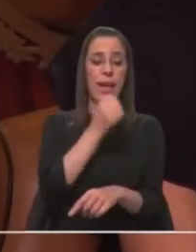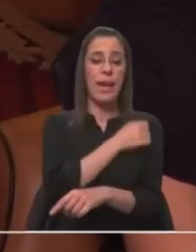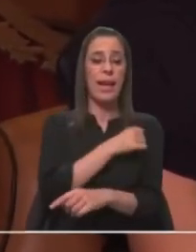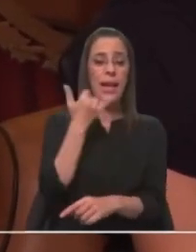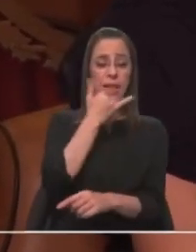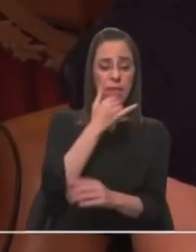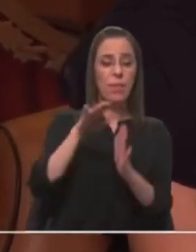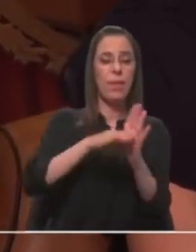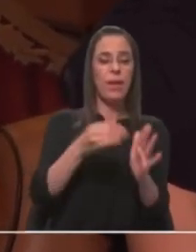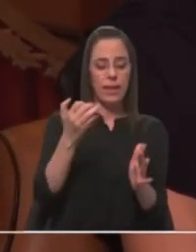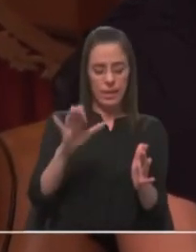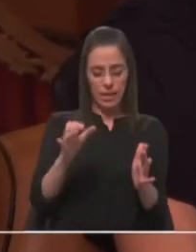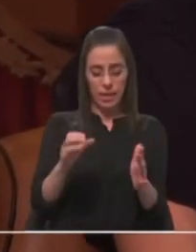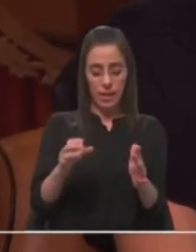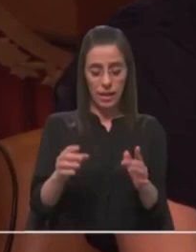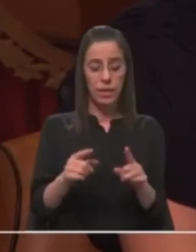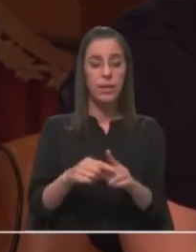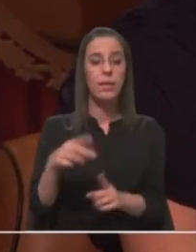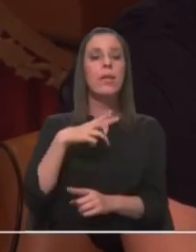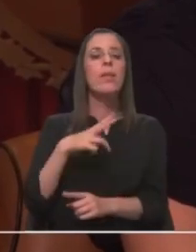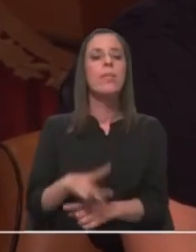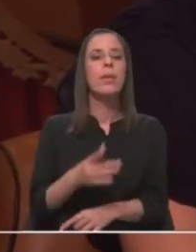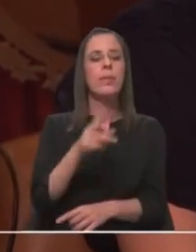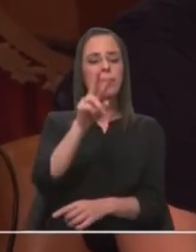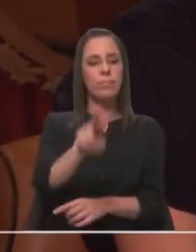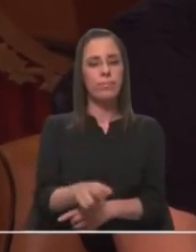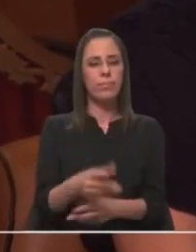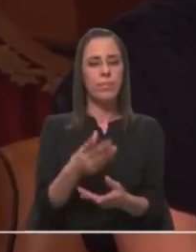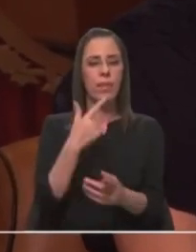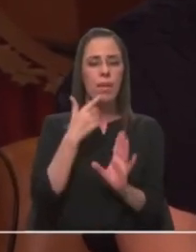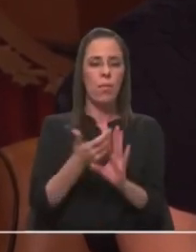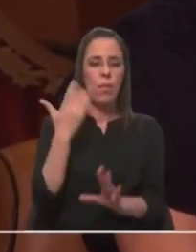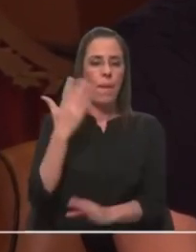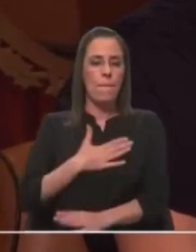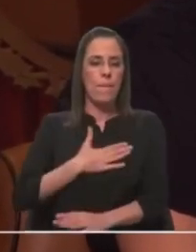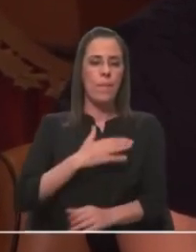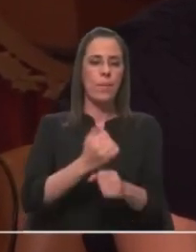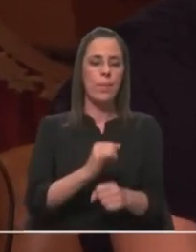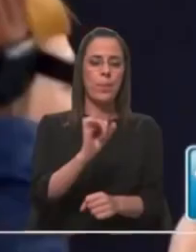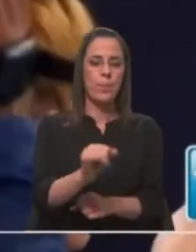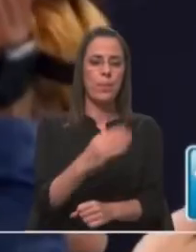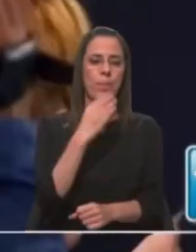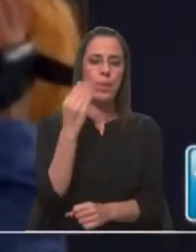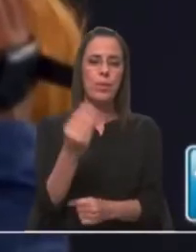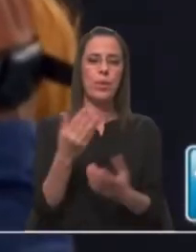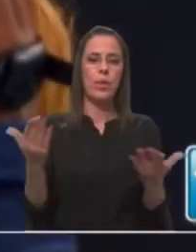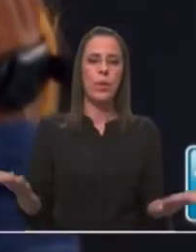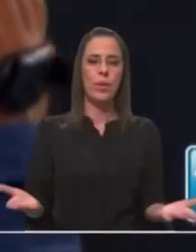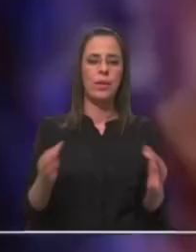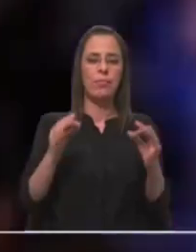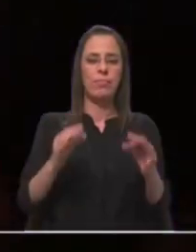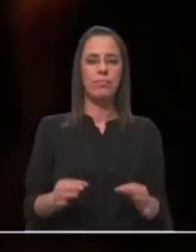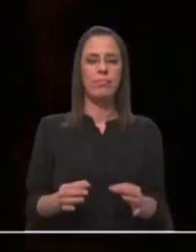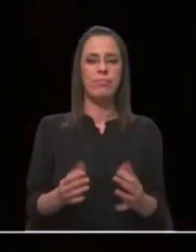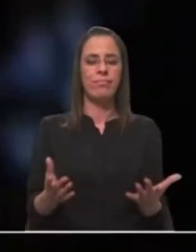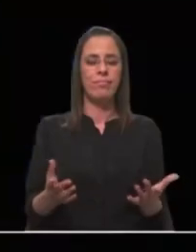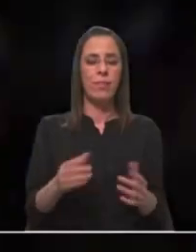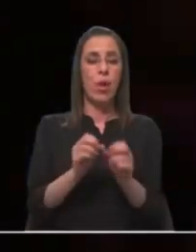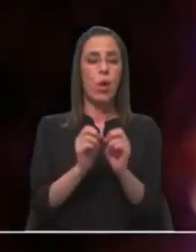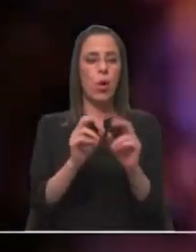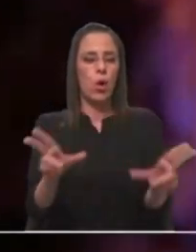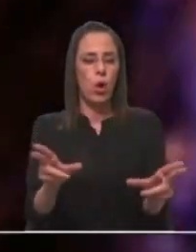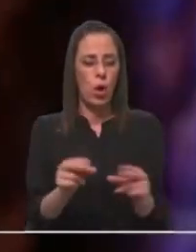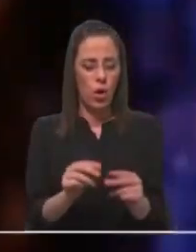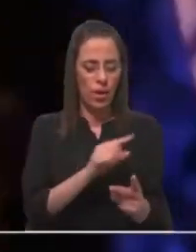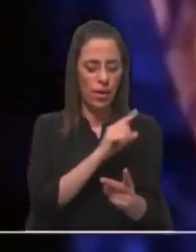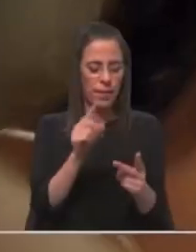Feliz, para a SICO, porque o Portugal admira há muito tempo o seu trabalho, o seu talento, Totalmente Demais, o Clone, o